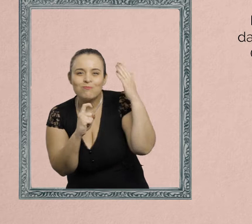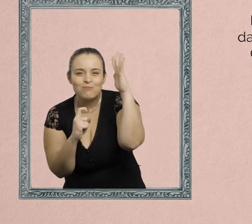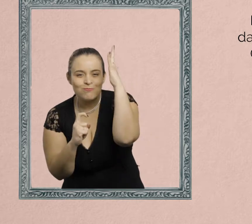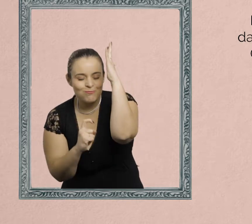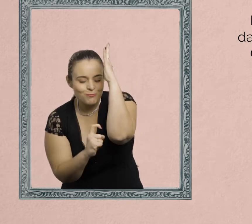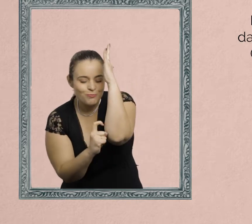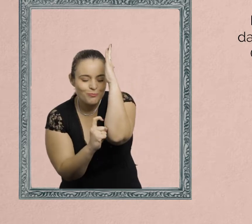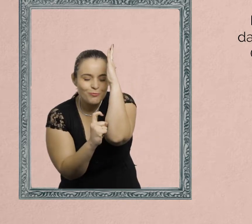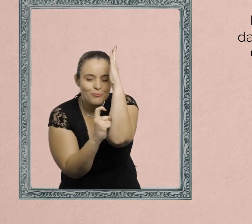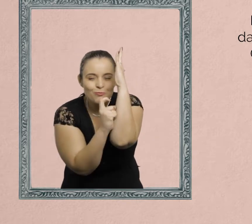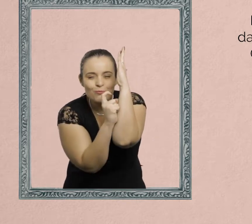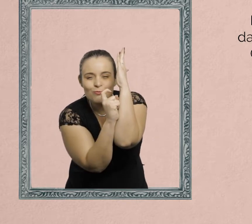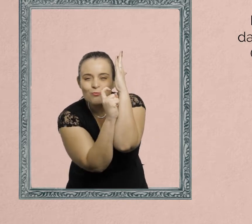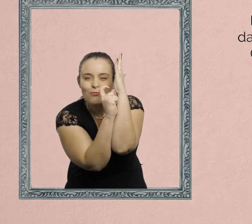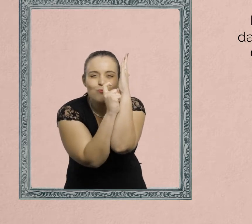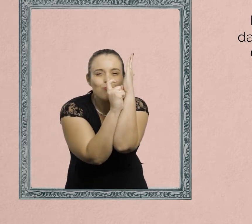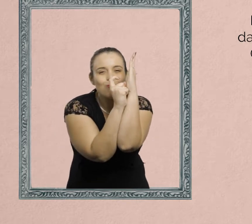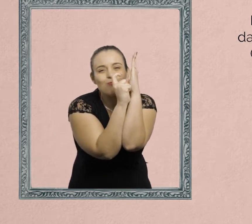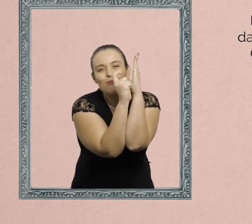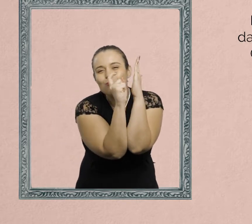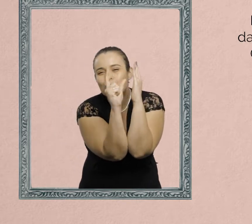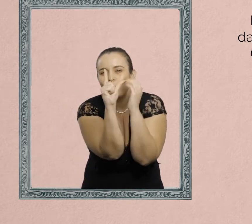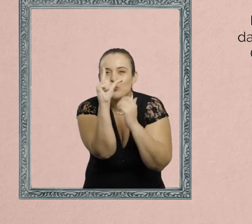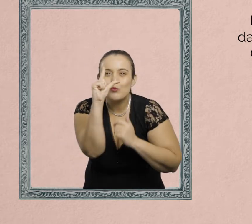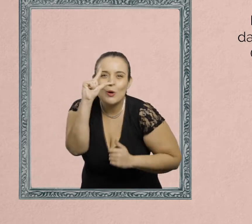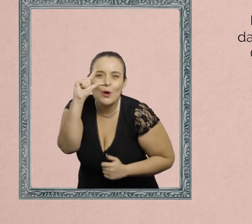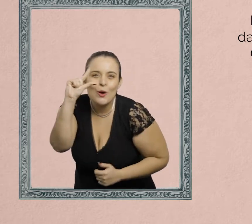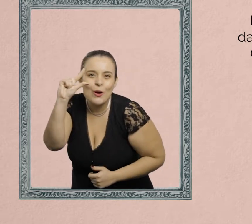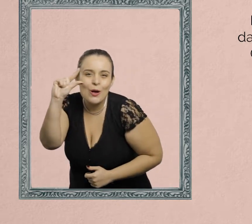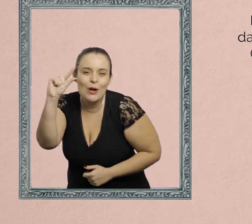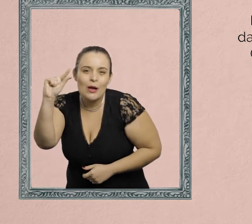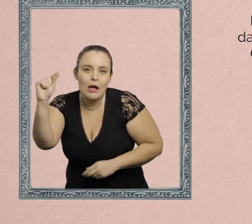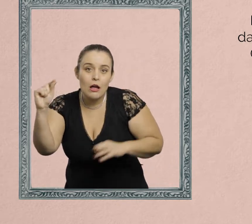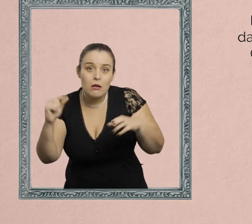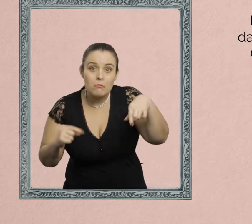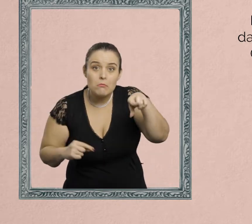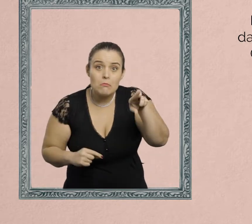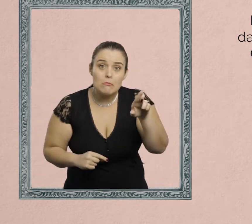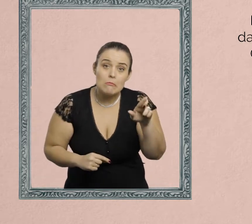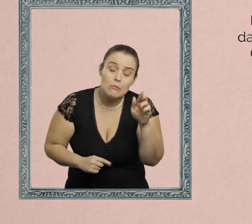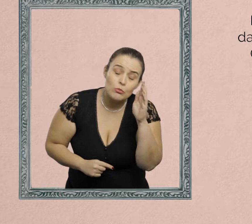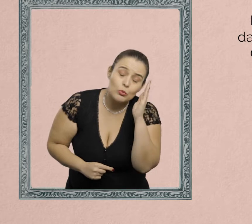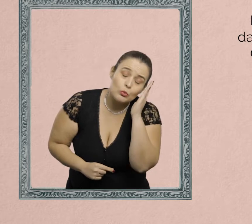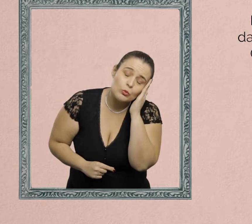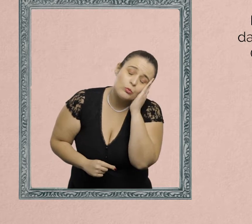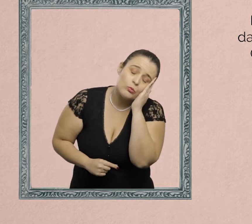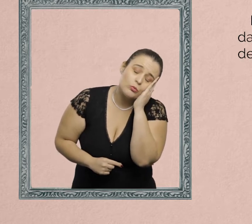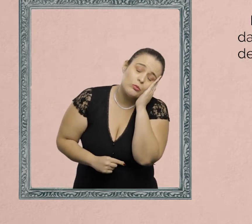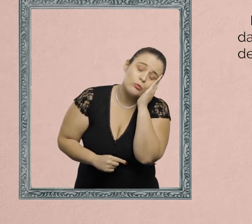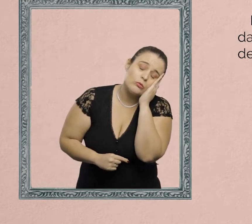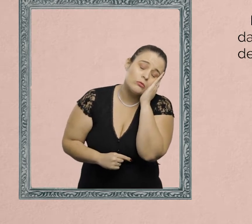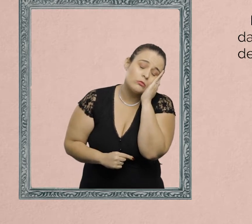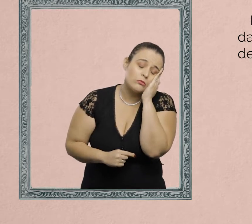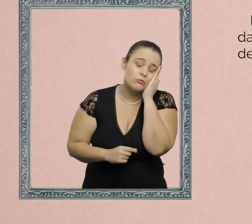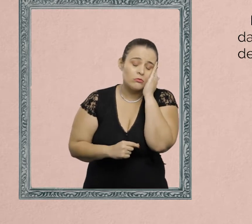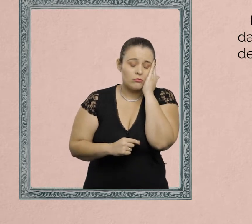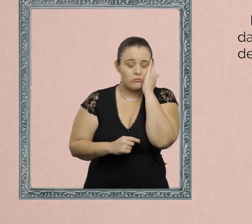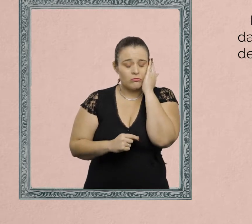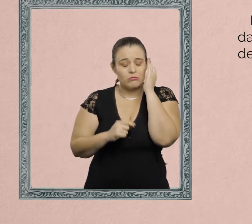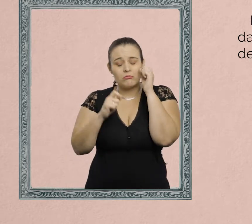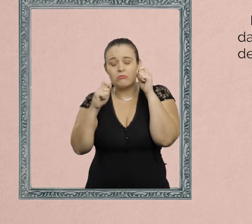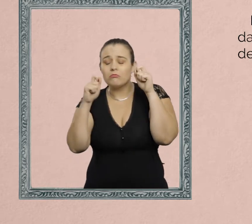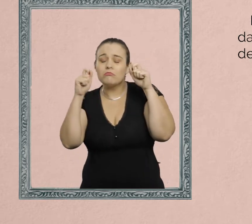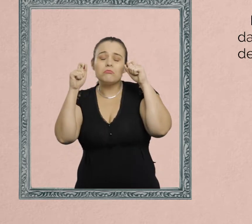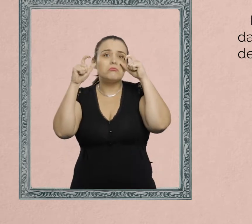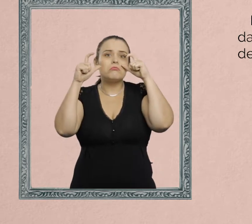árvore. Peter continuava dormindo. Capitão Gancho foi embora. Peter acordou por volta